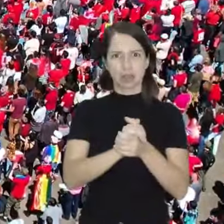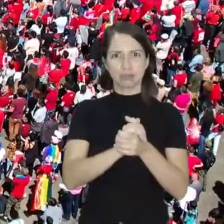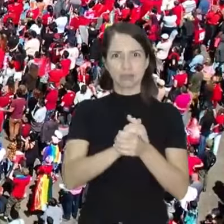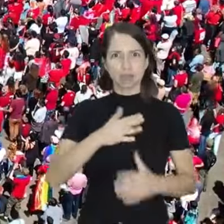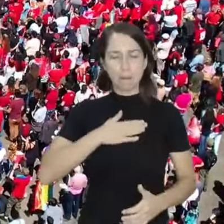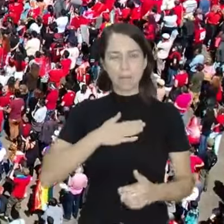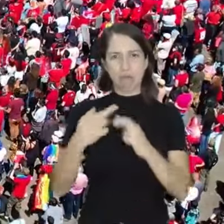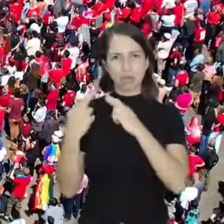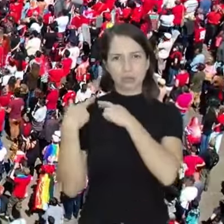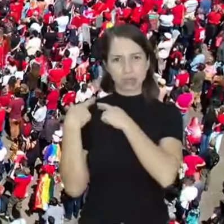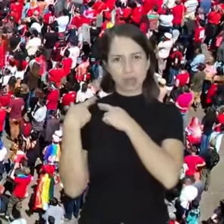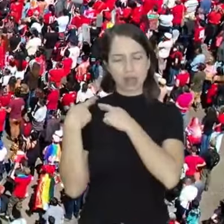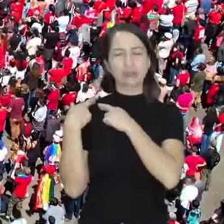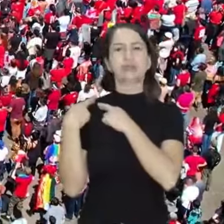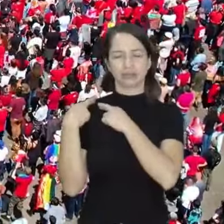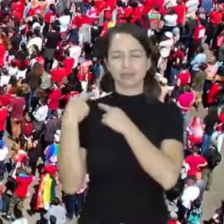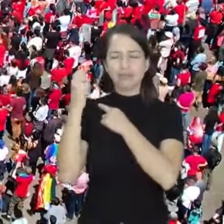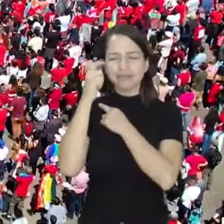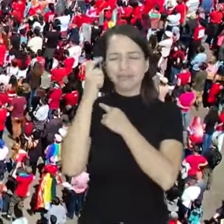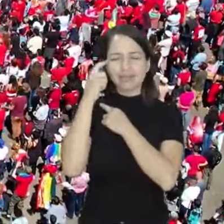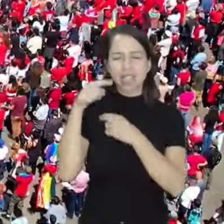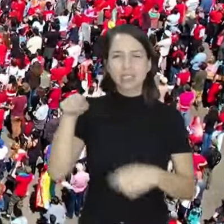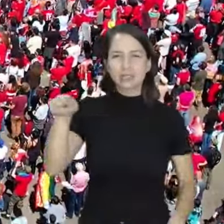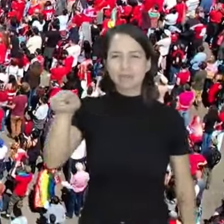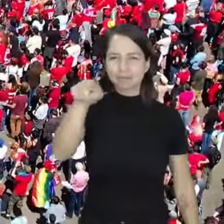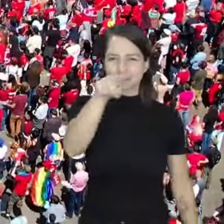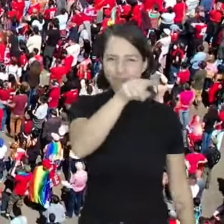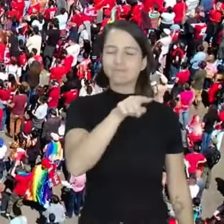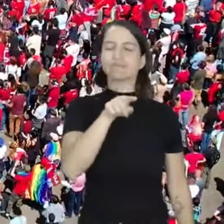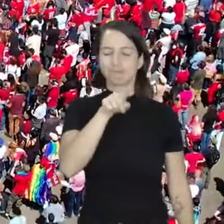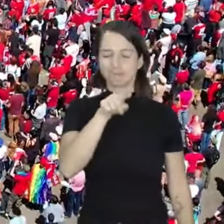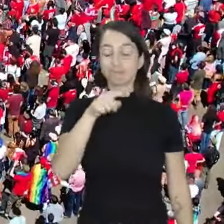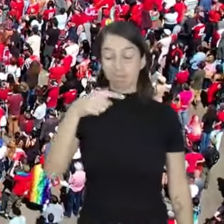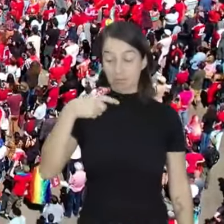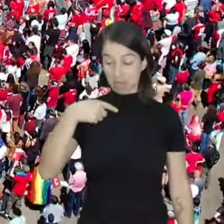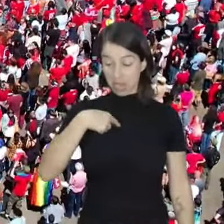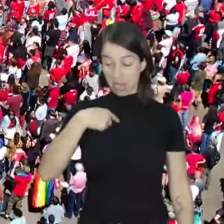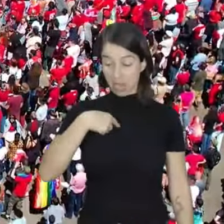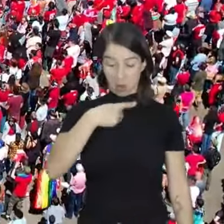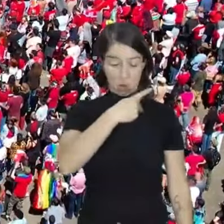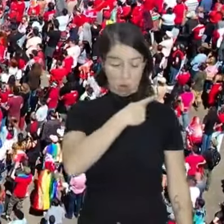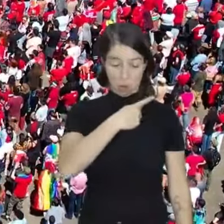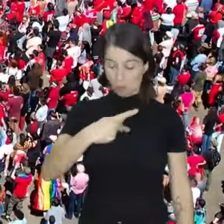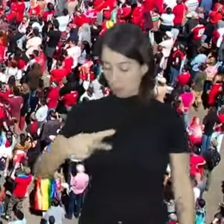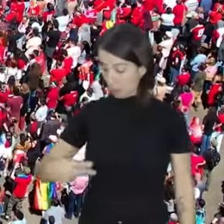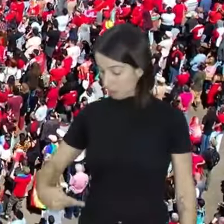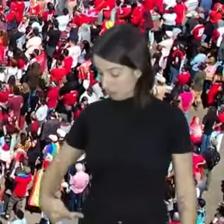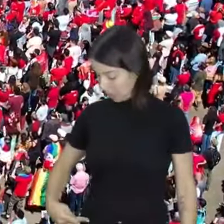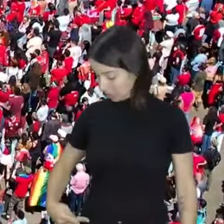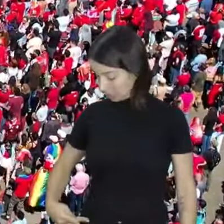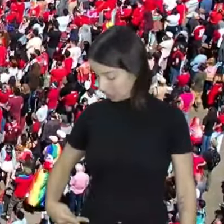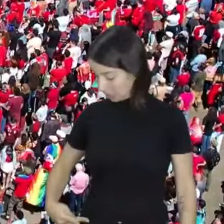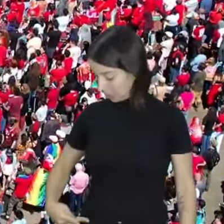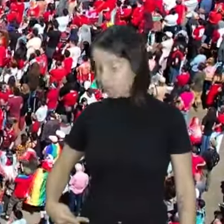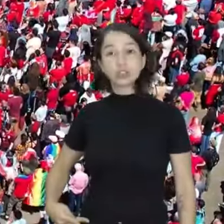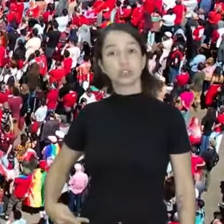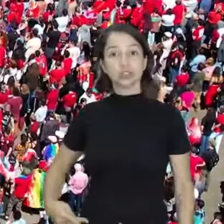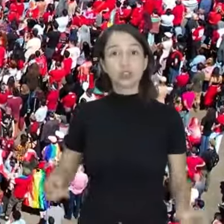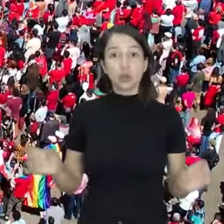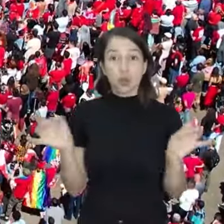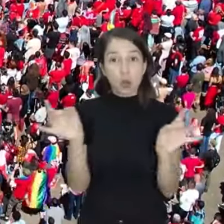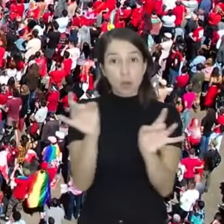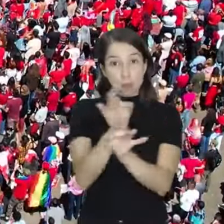Pense bem. Eu saí da presidência da República com 87% de bom e ótimo. Eu